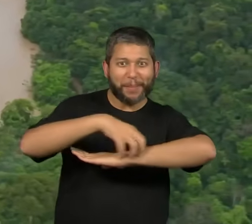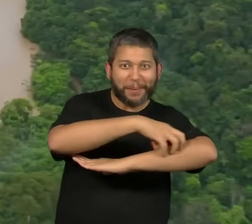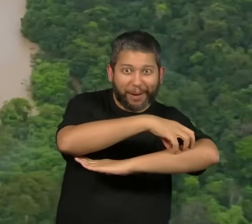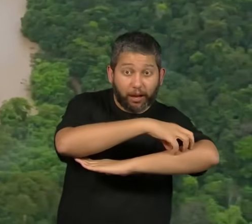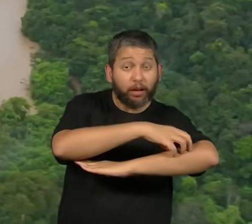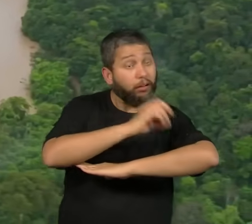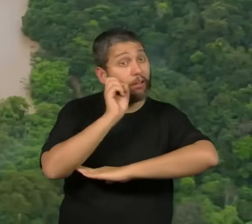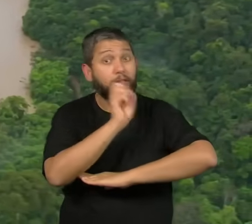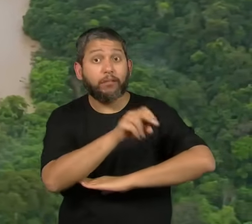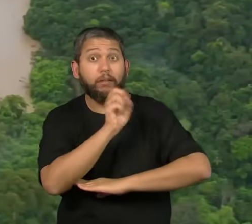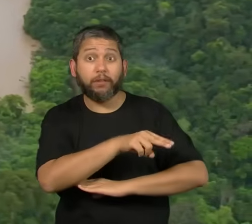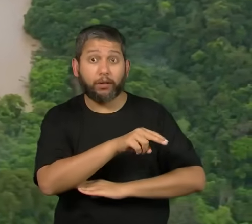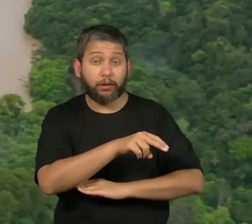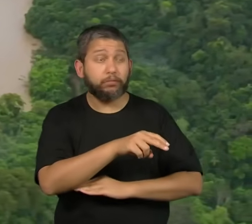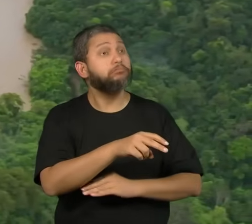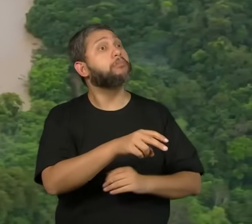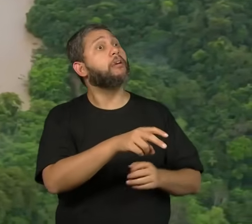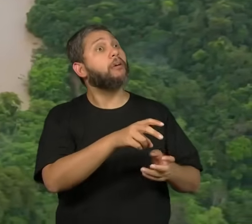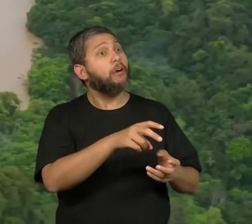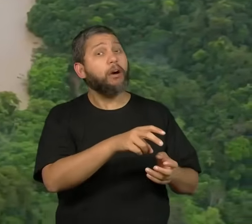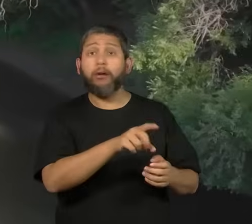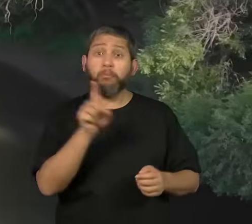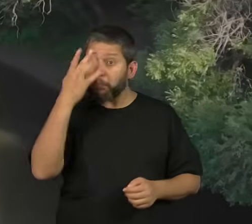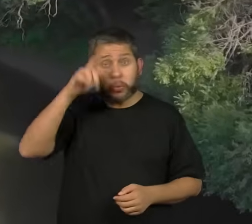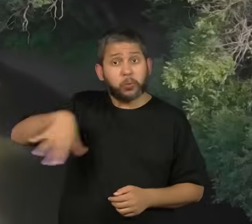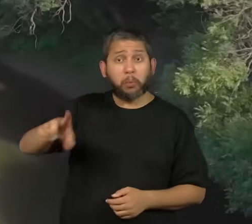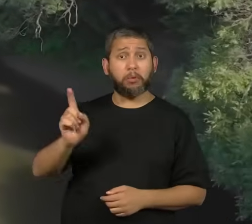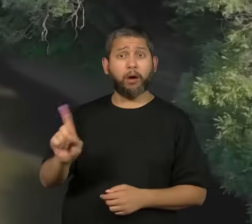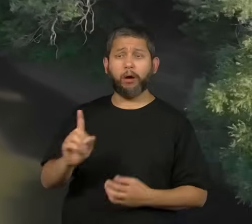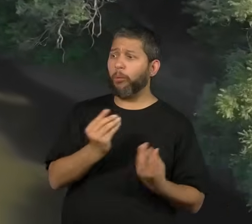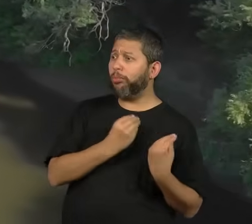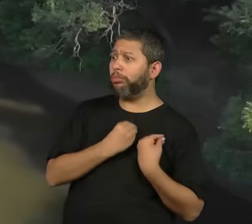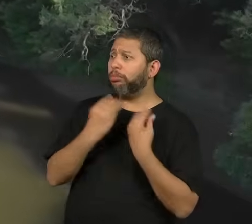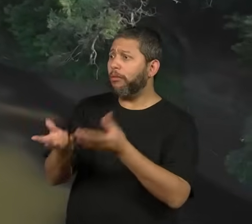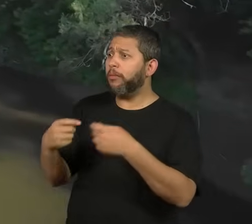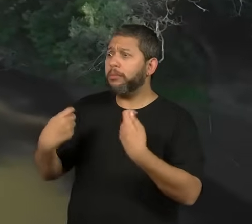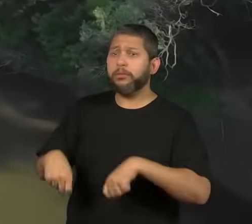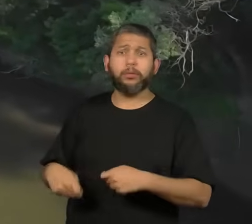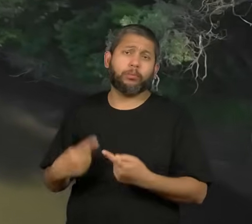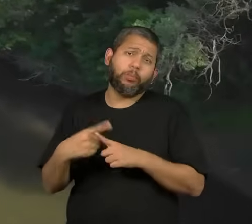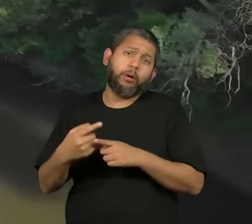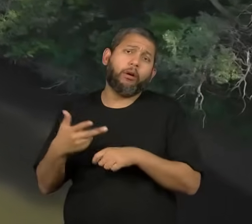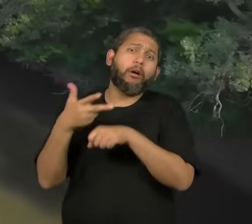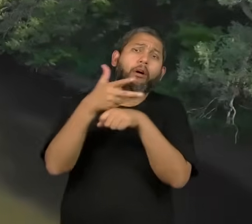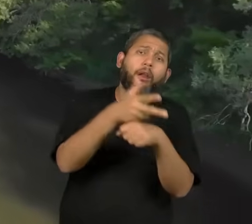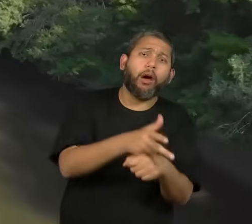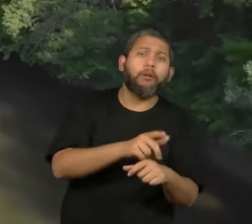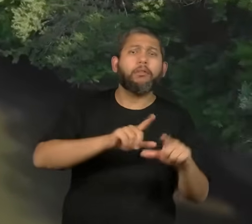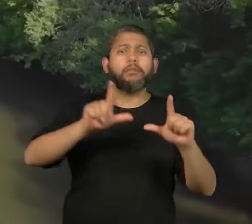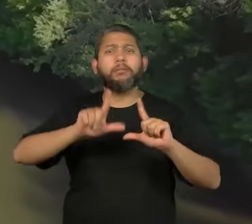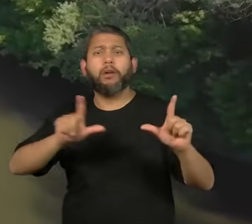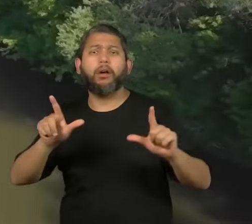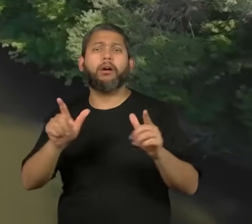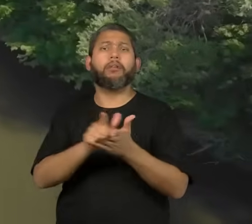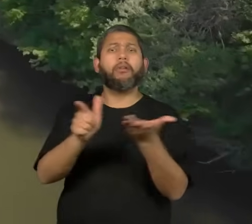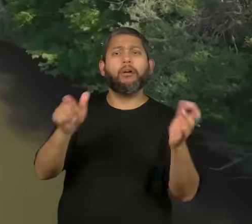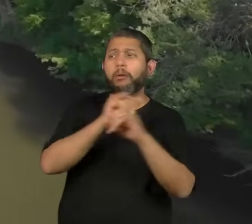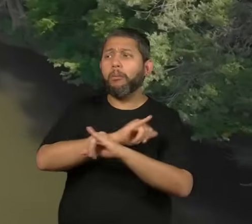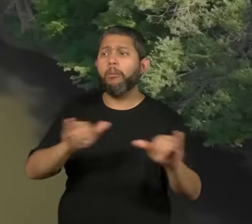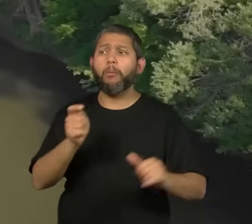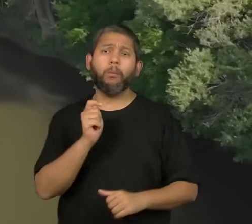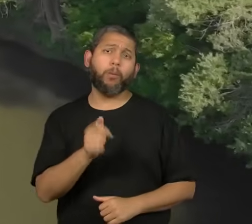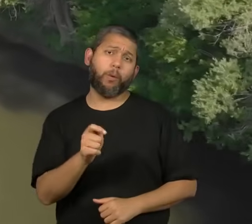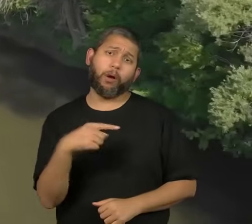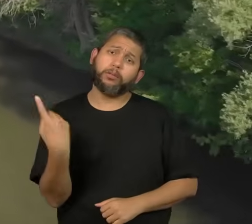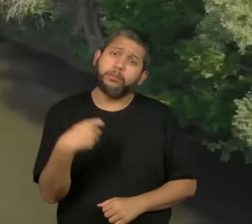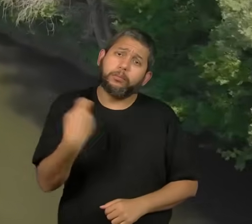a mídia não foca tanto nisso. E aí surge a necessidade da gente conscientizar sobre a Amazônia. E a gente pode fazer isso por